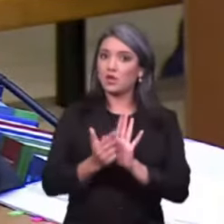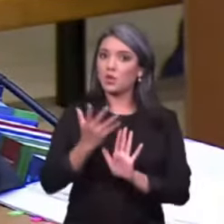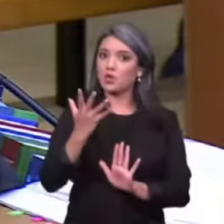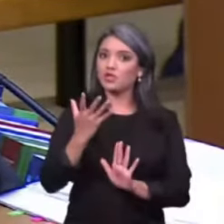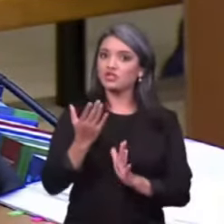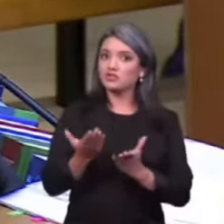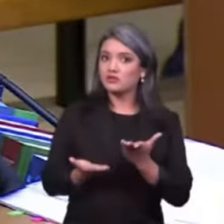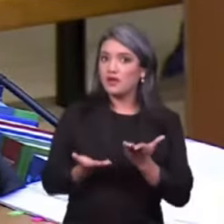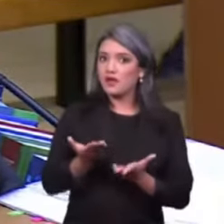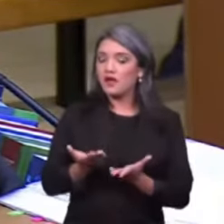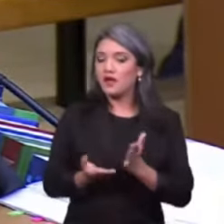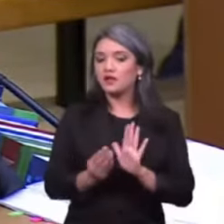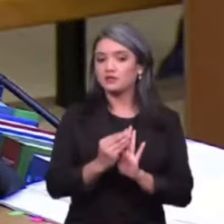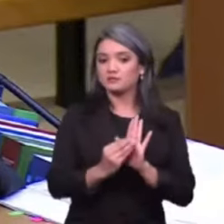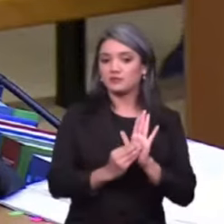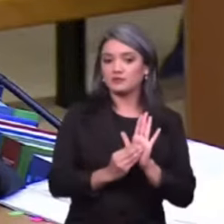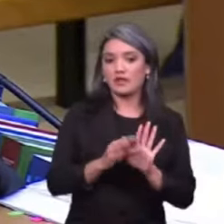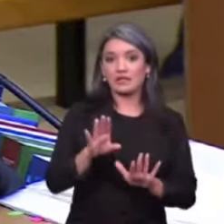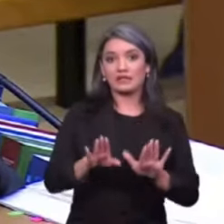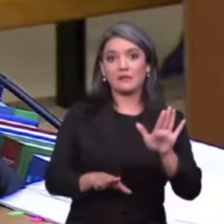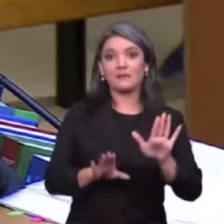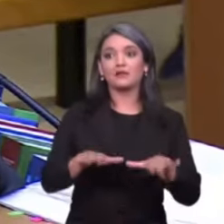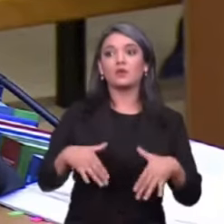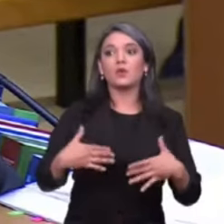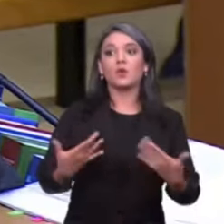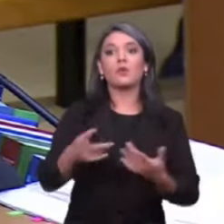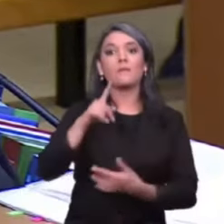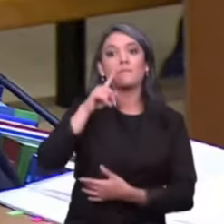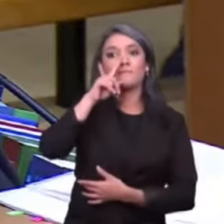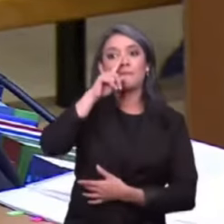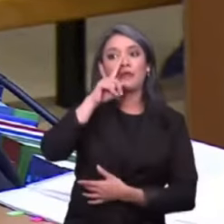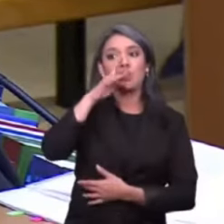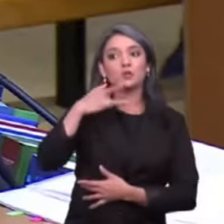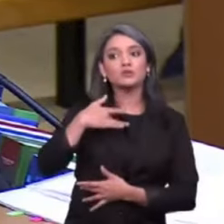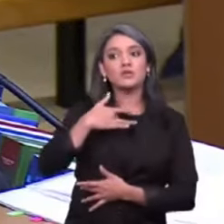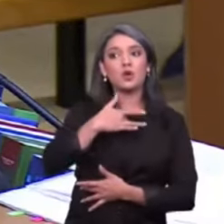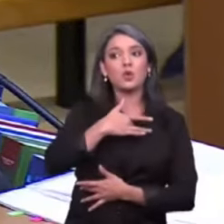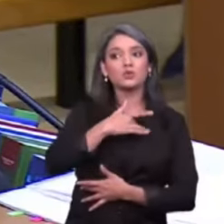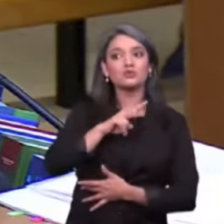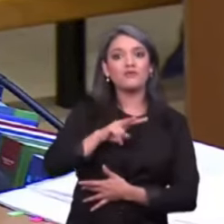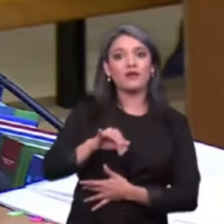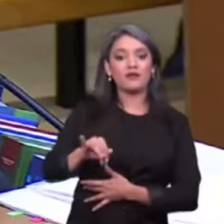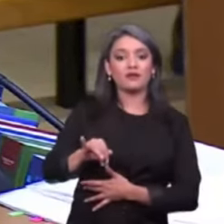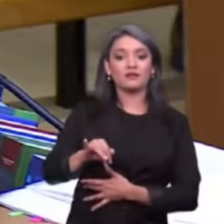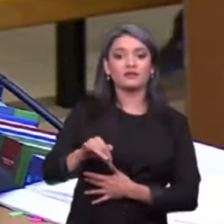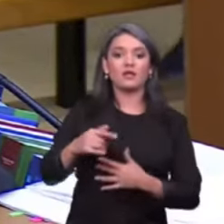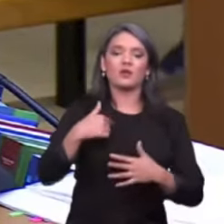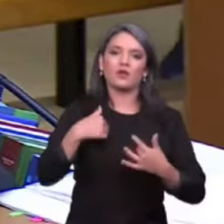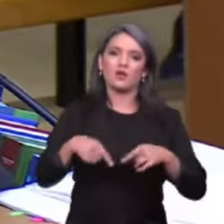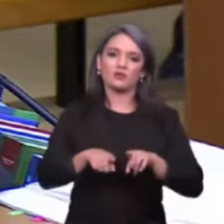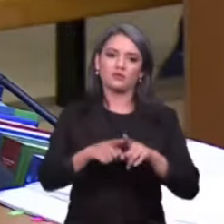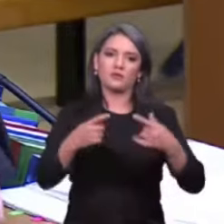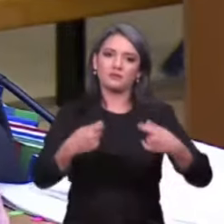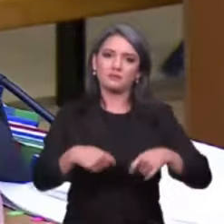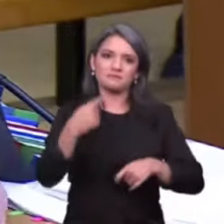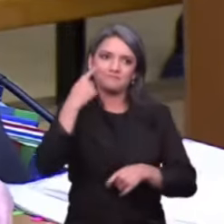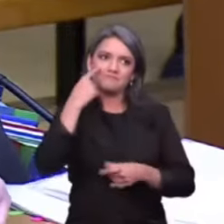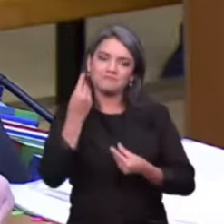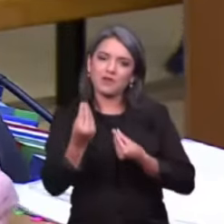conforme a gradação dos riscos à saúde, eu também tenho que melhor mensurar a questão da